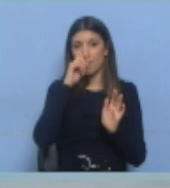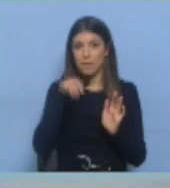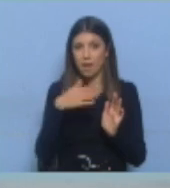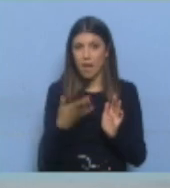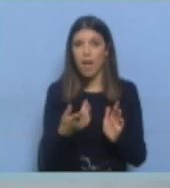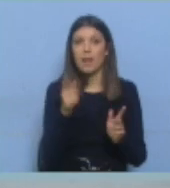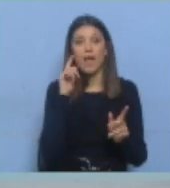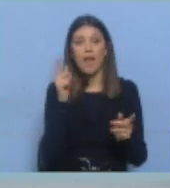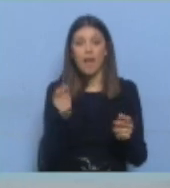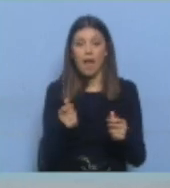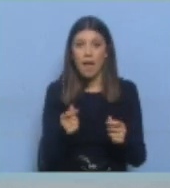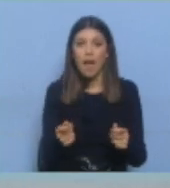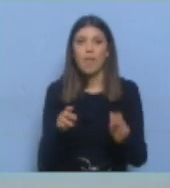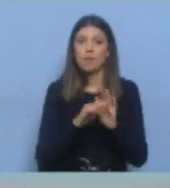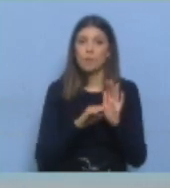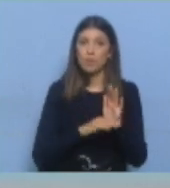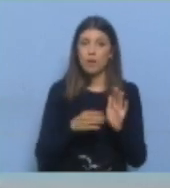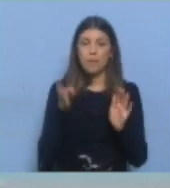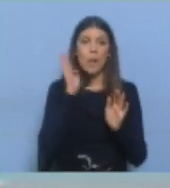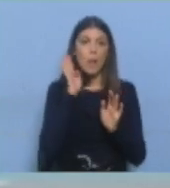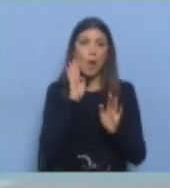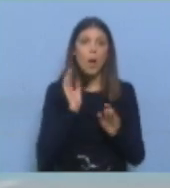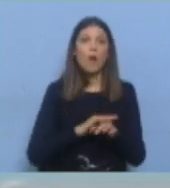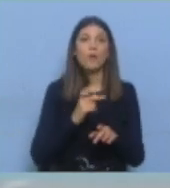edição a rádio do programa Eclésia passa ainda mais logo,